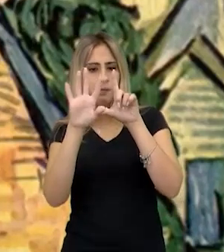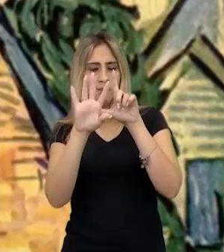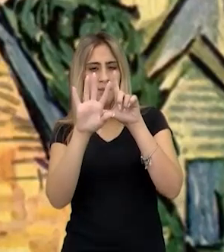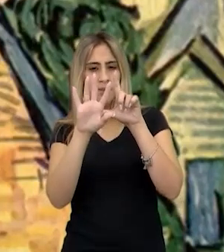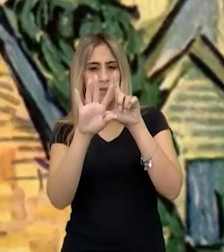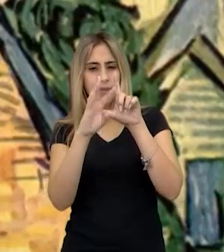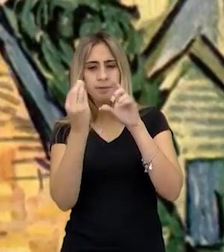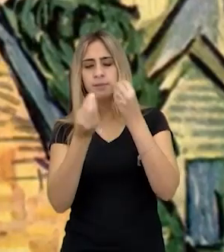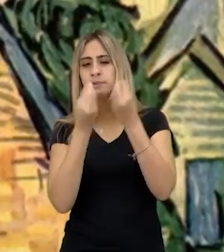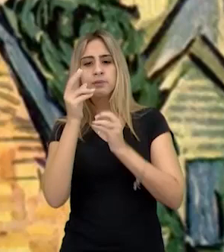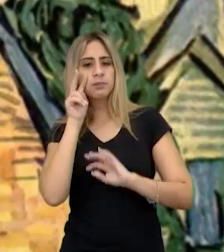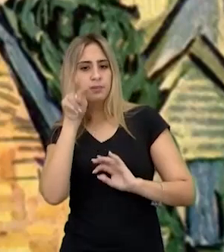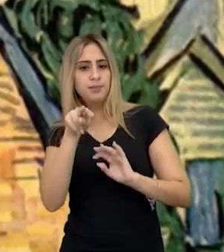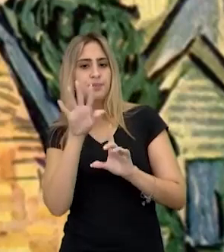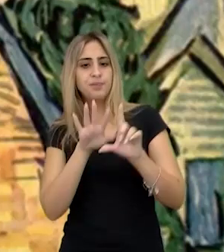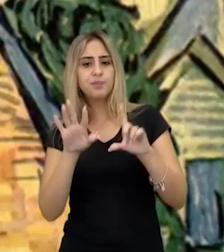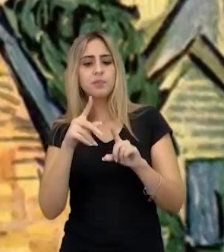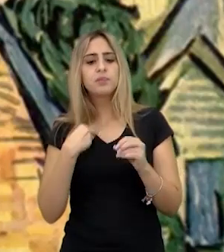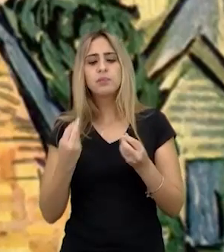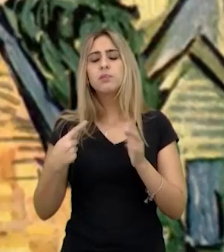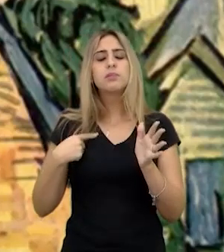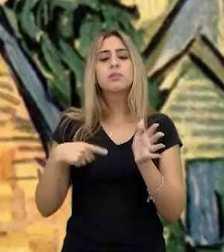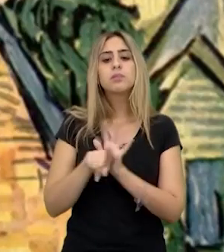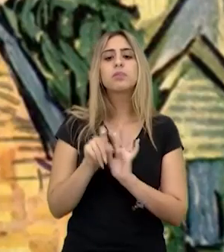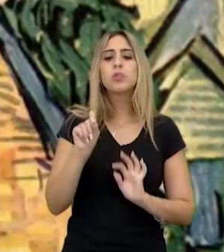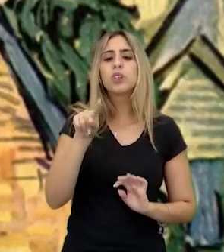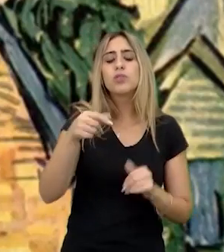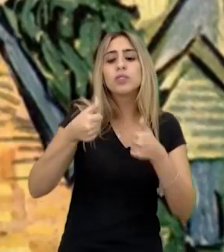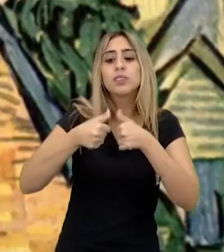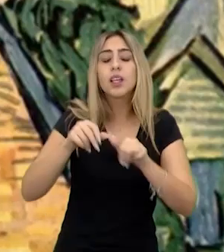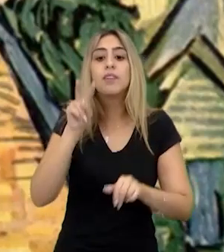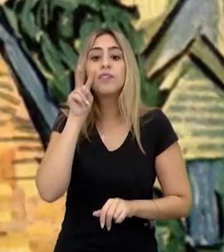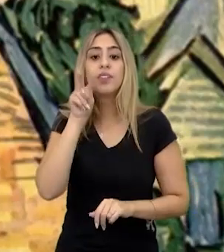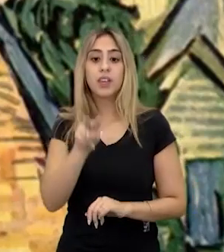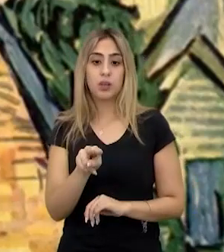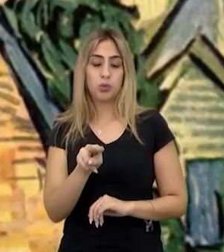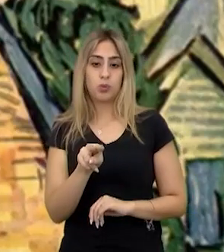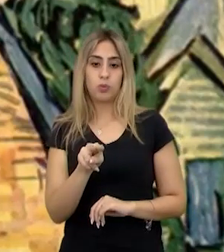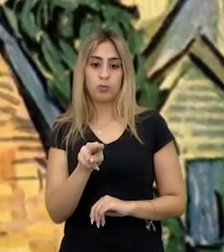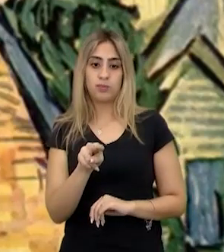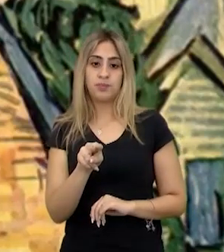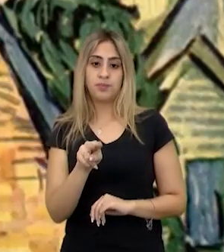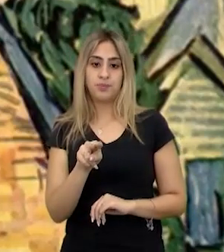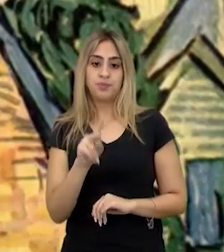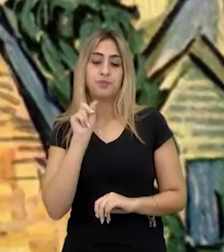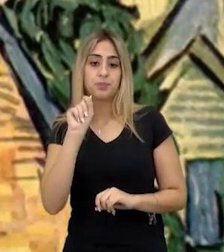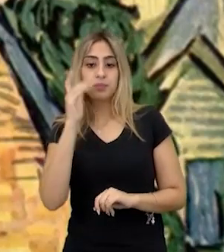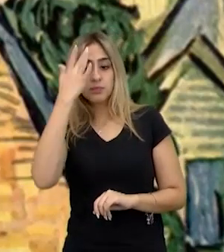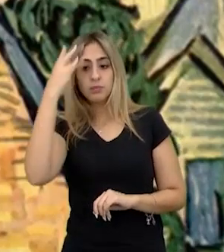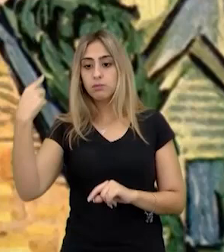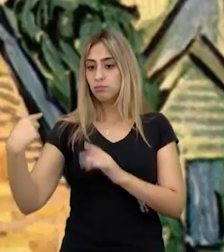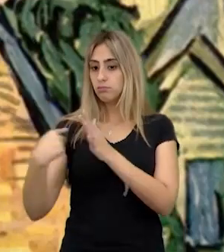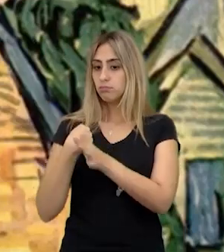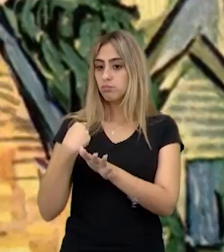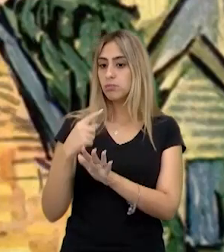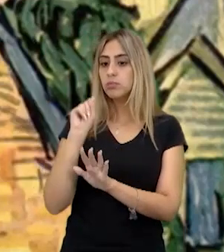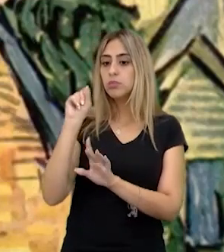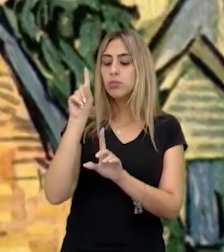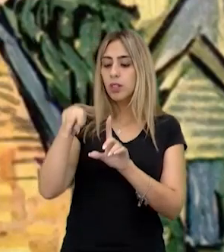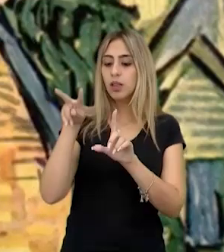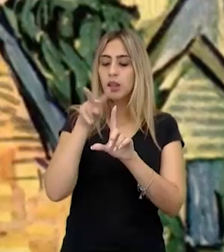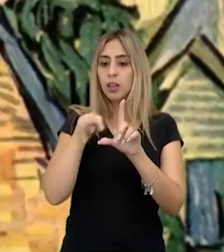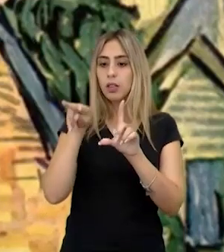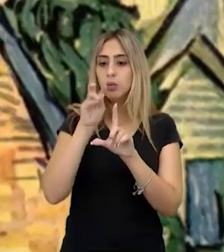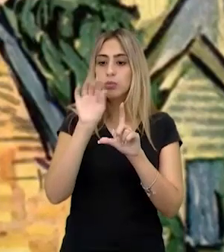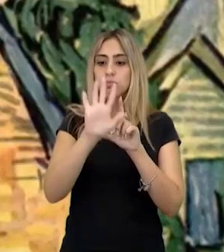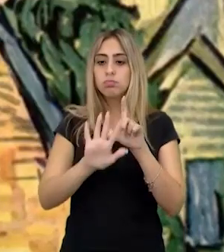interpretar a imagem? Não, faz primeiro essa pergunta, o que você está vendo aí? Então, toda vez que alguém fala para mim de leitura de imagem,